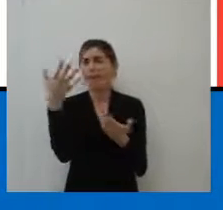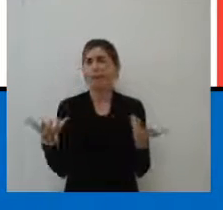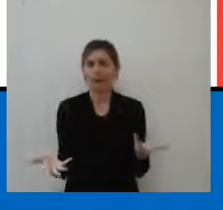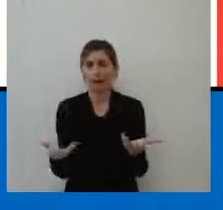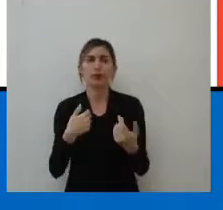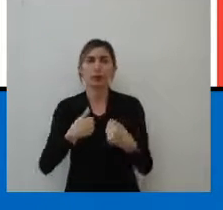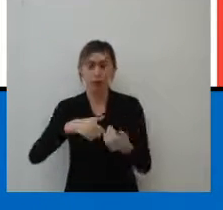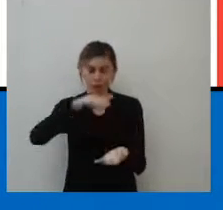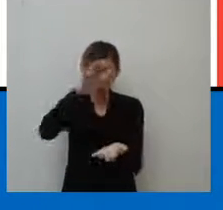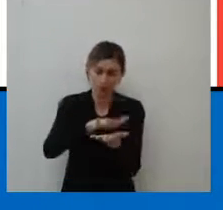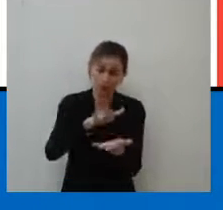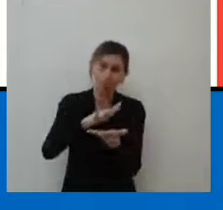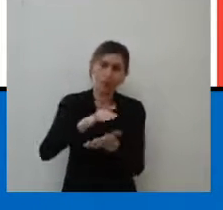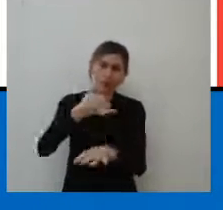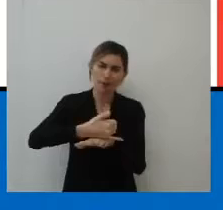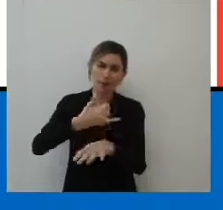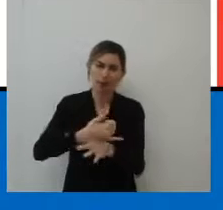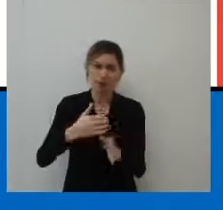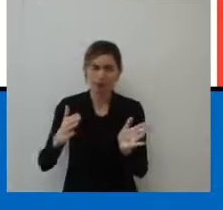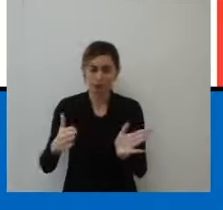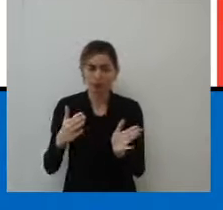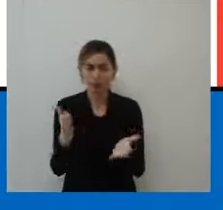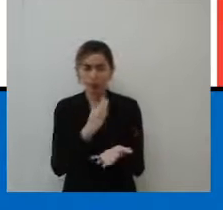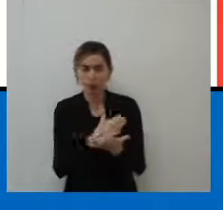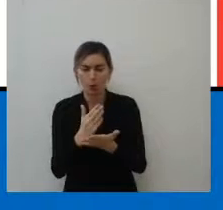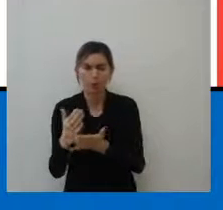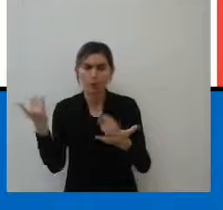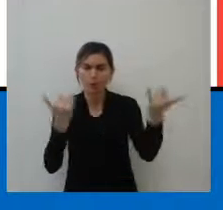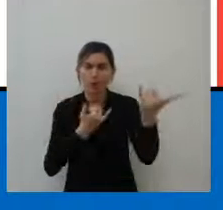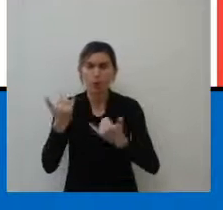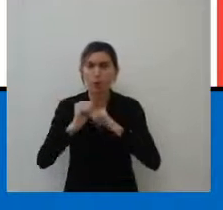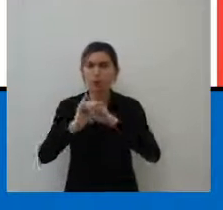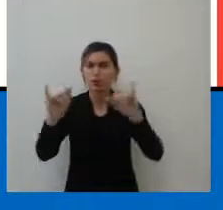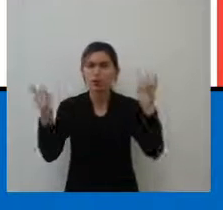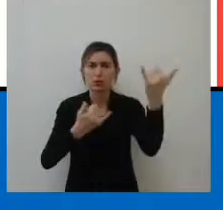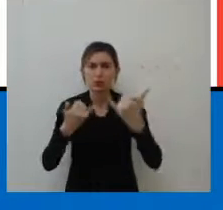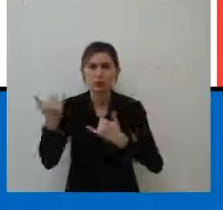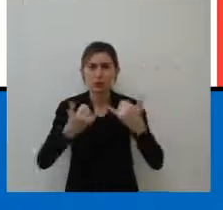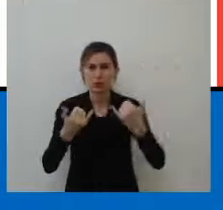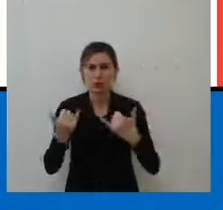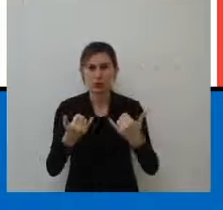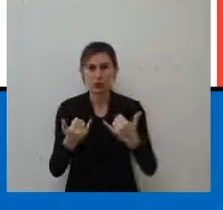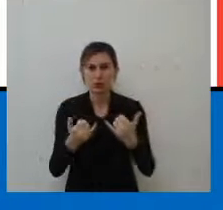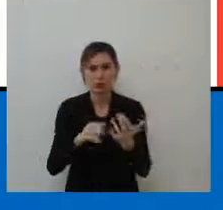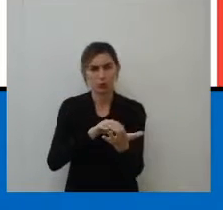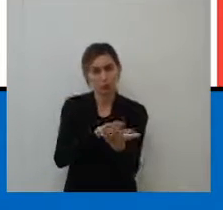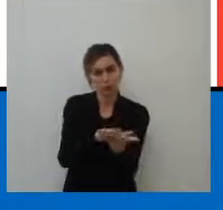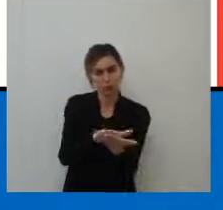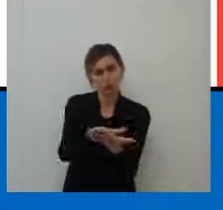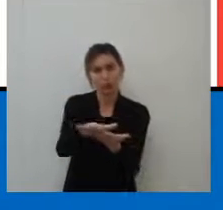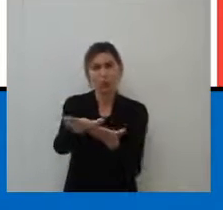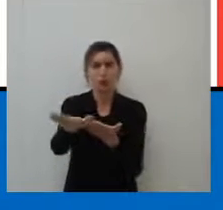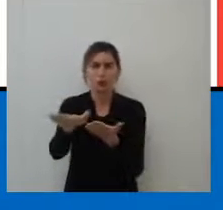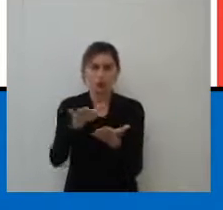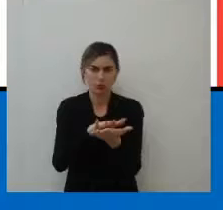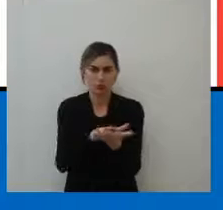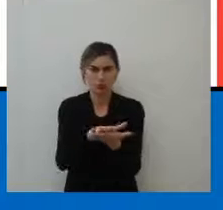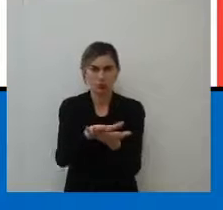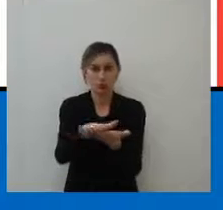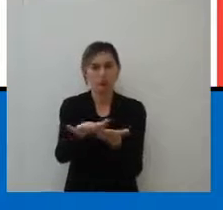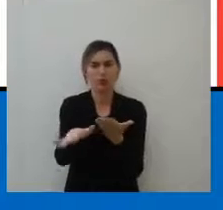você organizar aquelas informações, porque só quem conseguia pagar por aquela informação ali